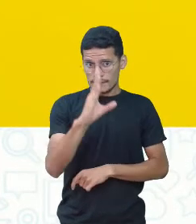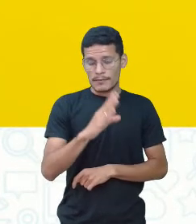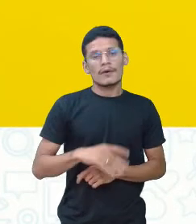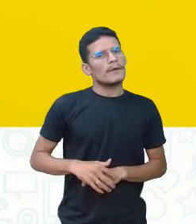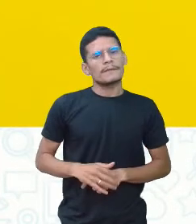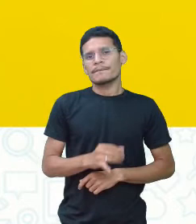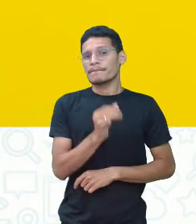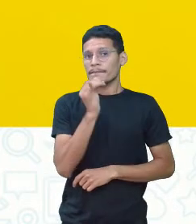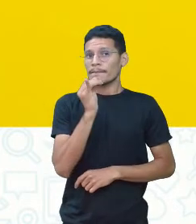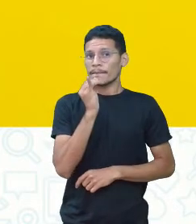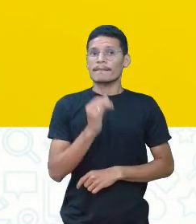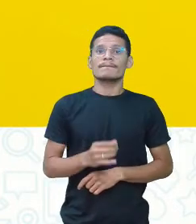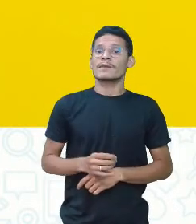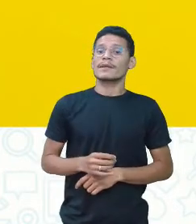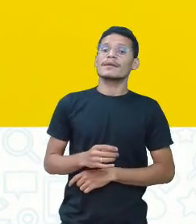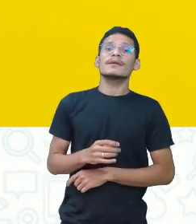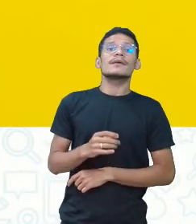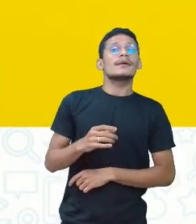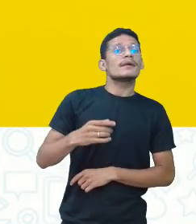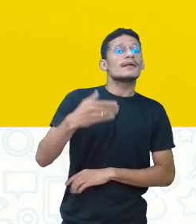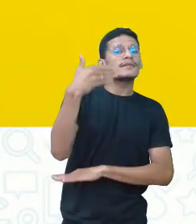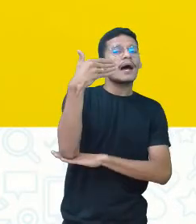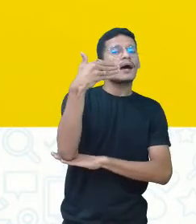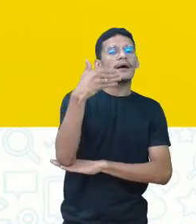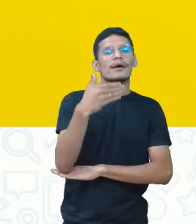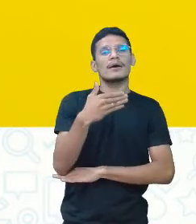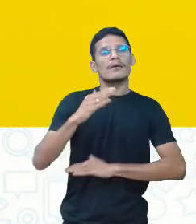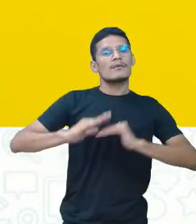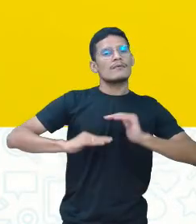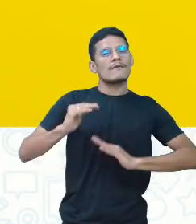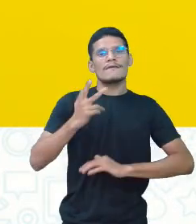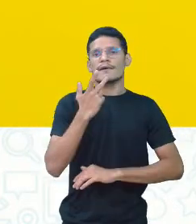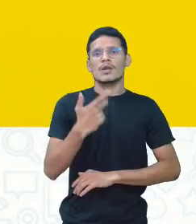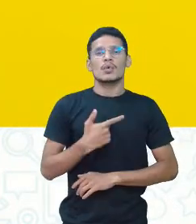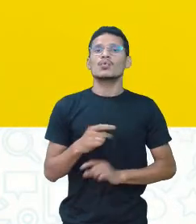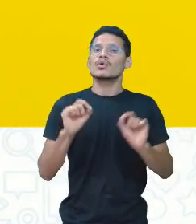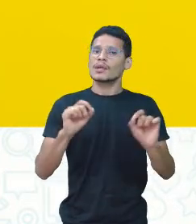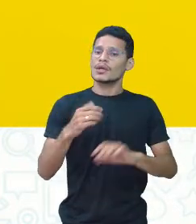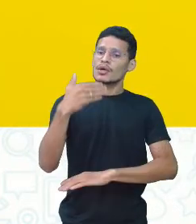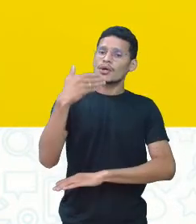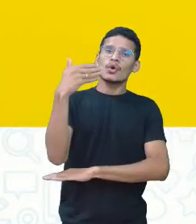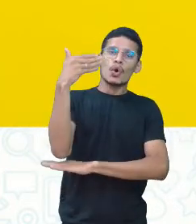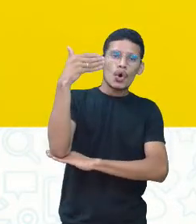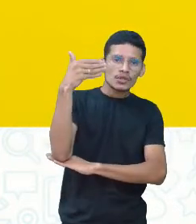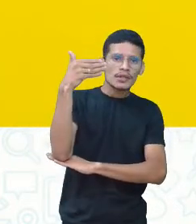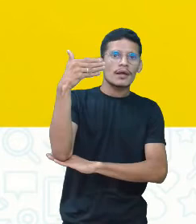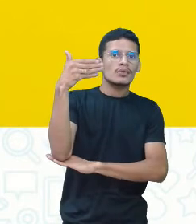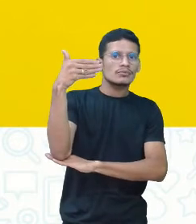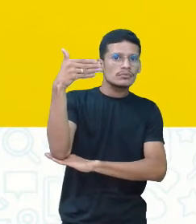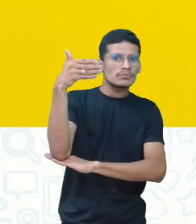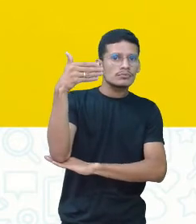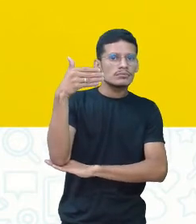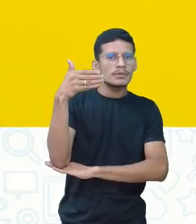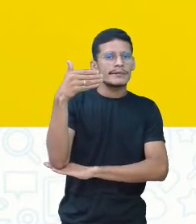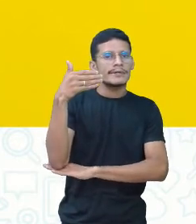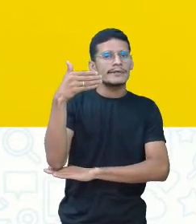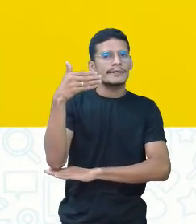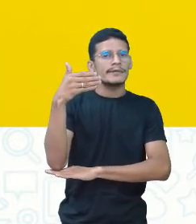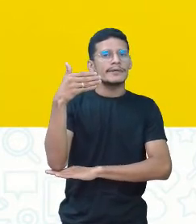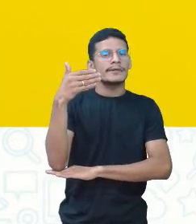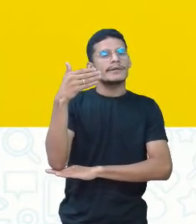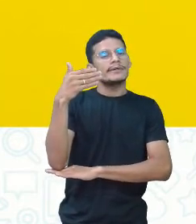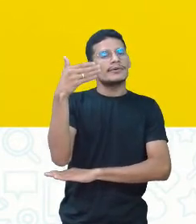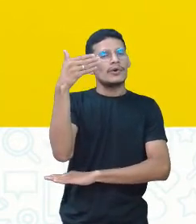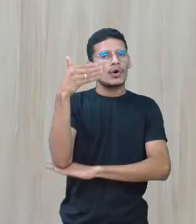Então, por exemplo, o taxista me disse que o hotel ficava distante. Os jovens querem saber